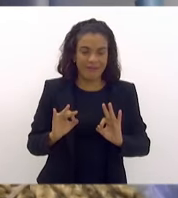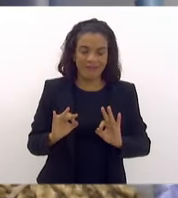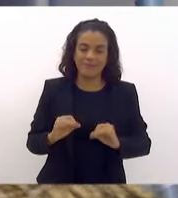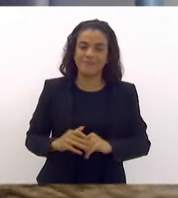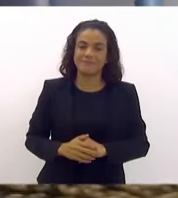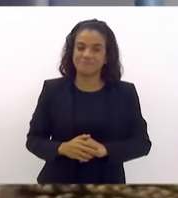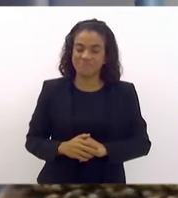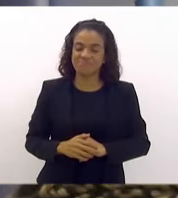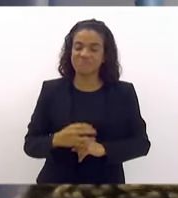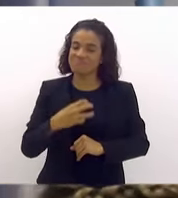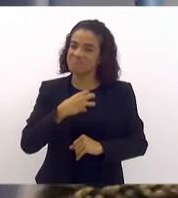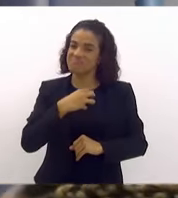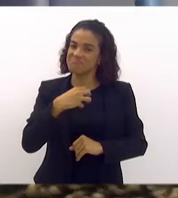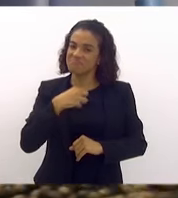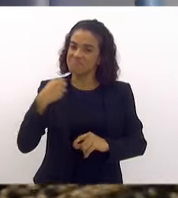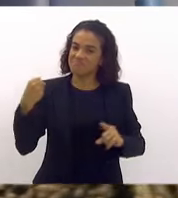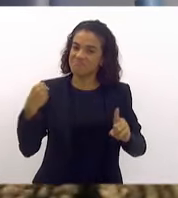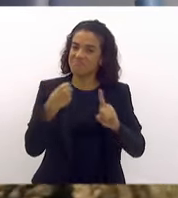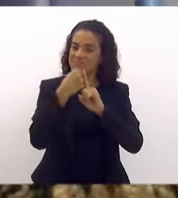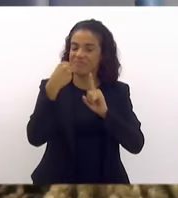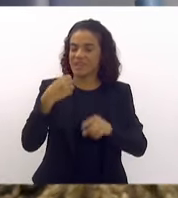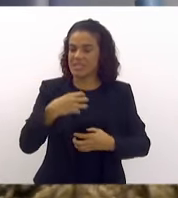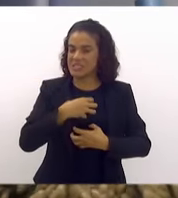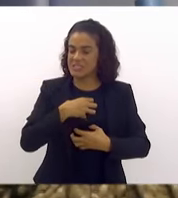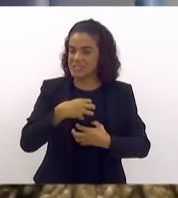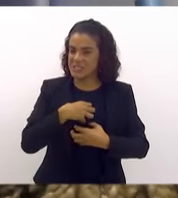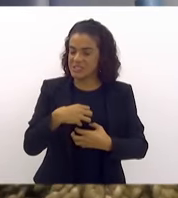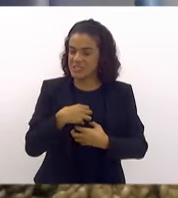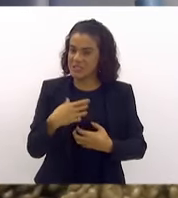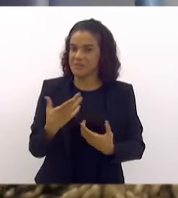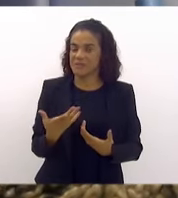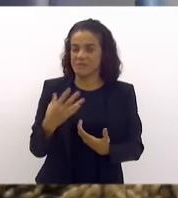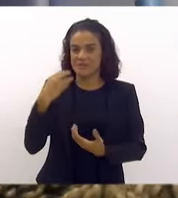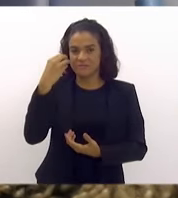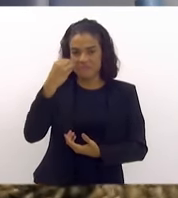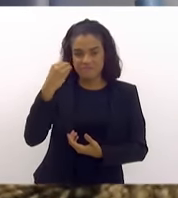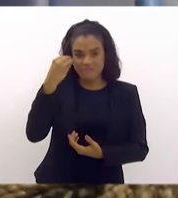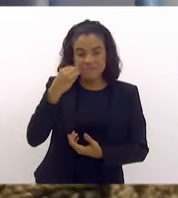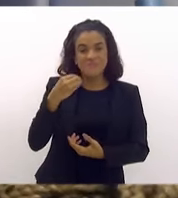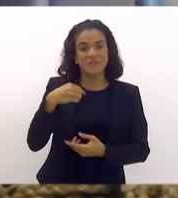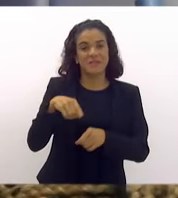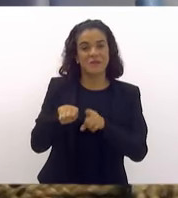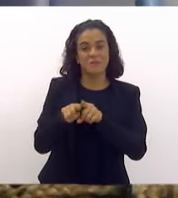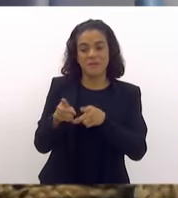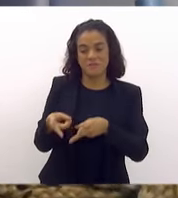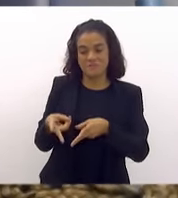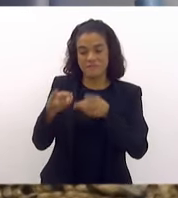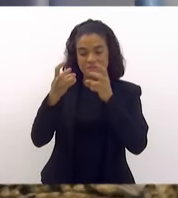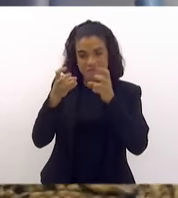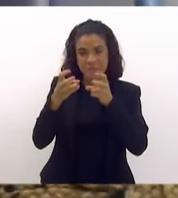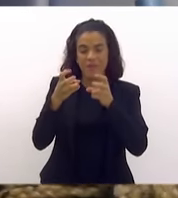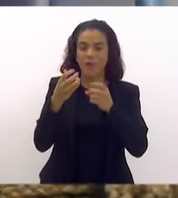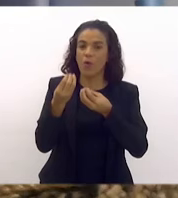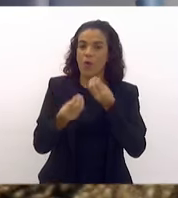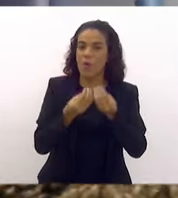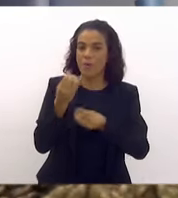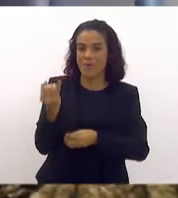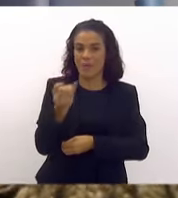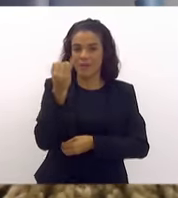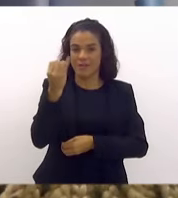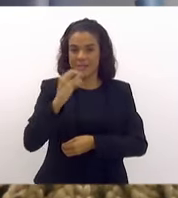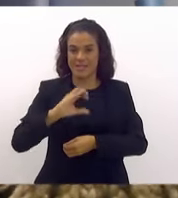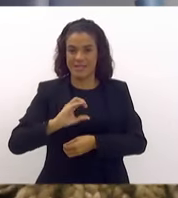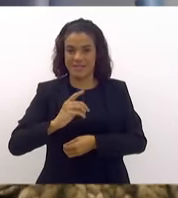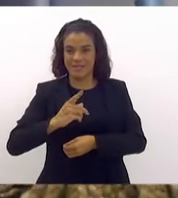foi muito simbólico eu ter vivenciado isso naquele momento e ter percebido o quanto que é importante a CPI que nós